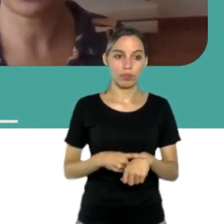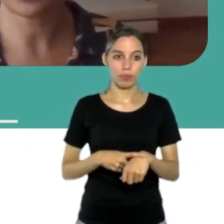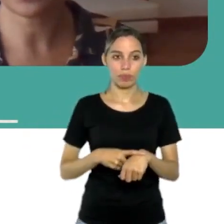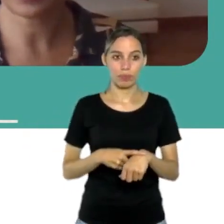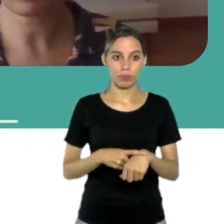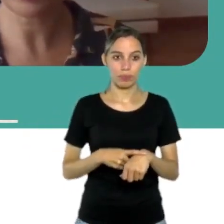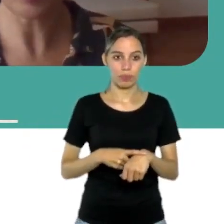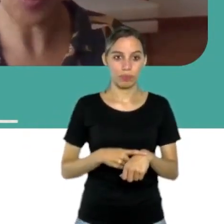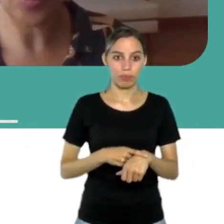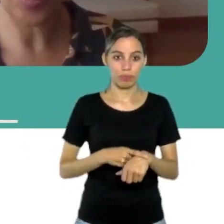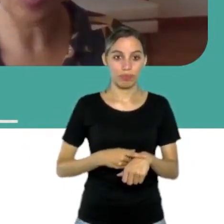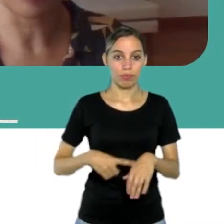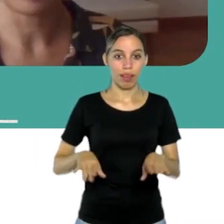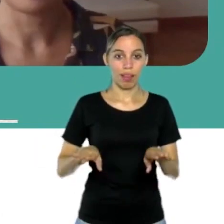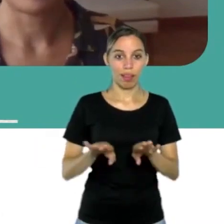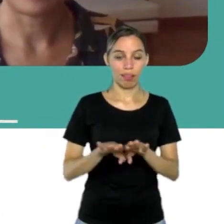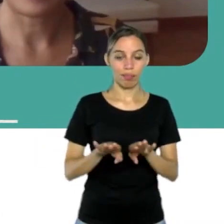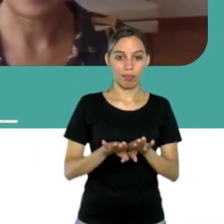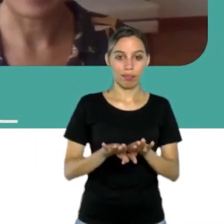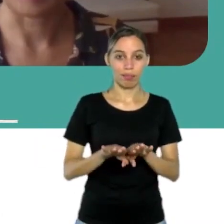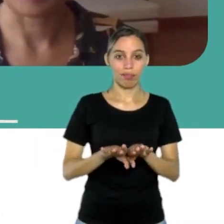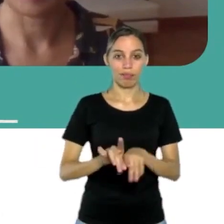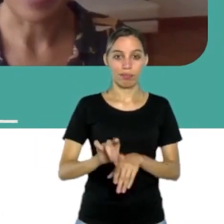e desse negócio um pouco